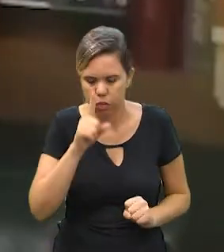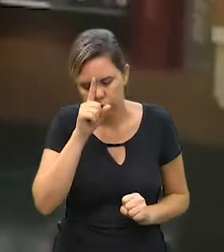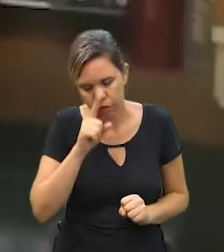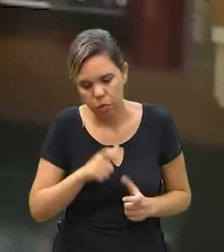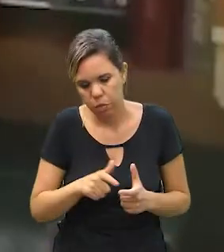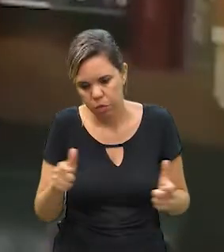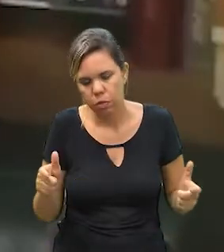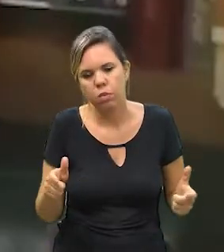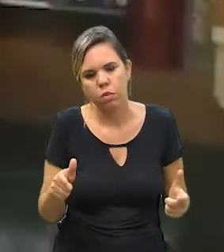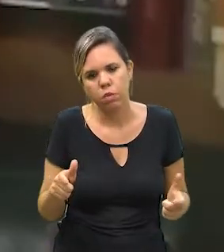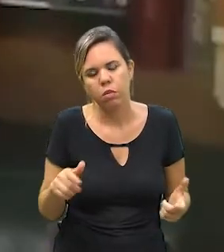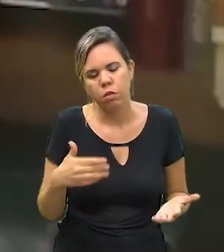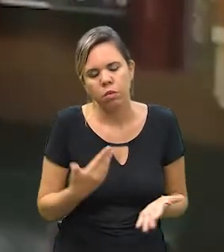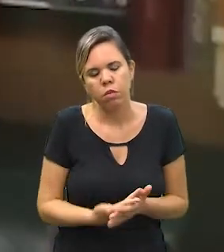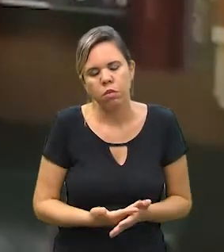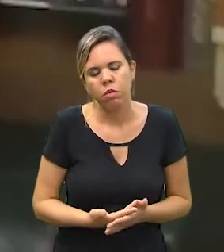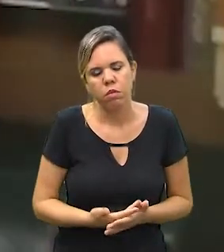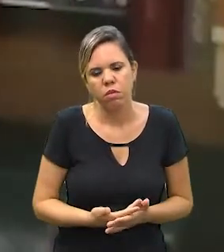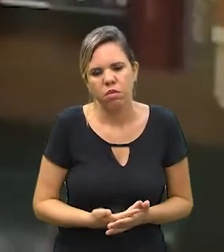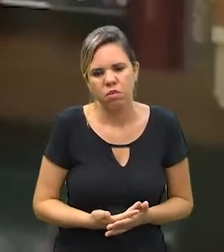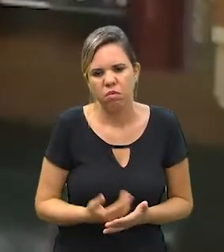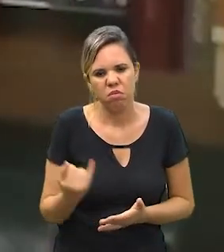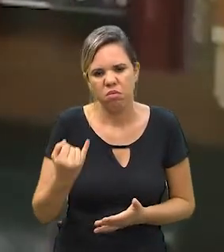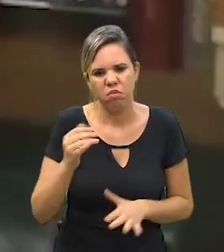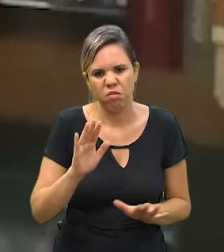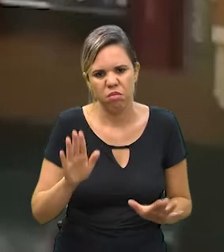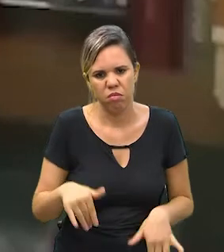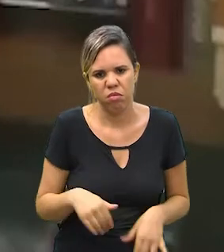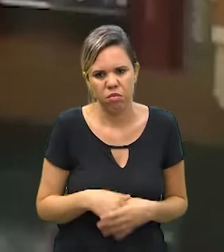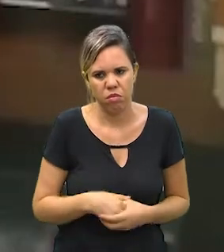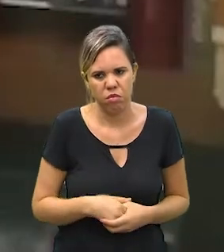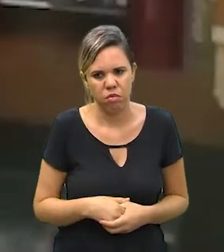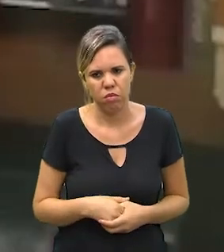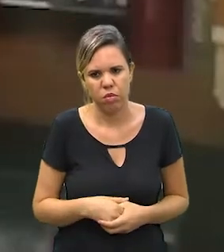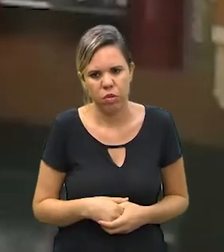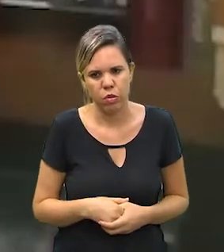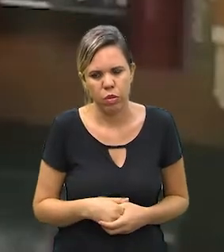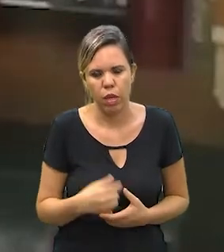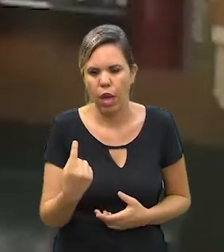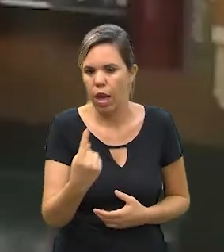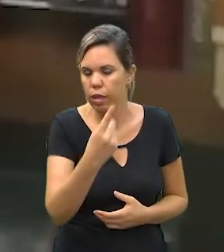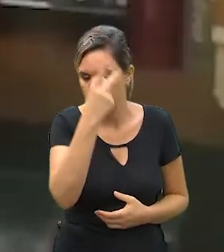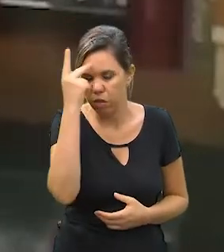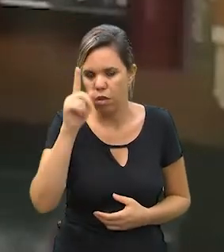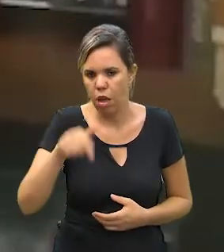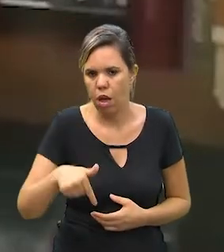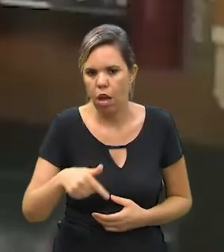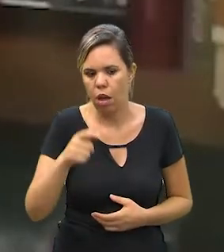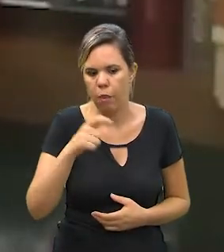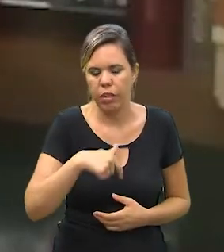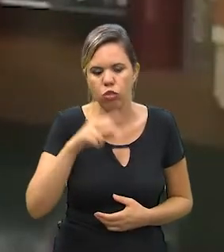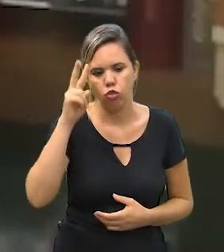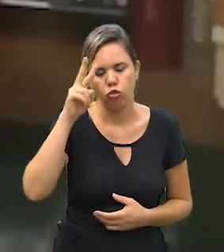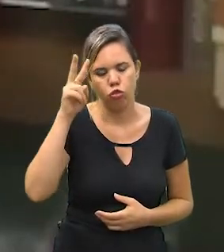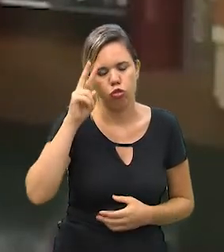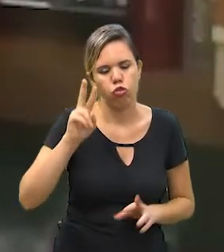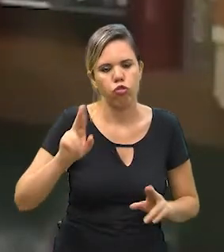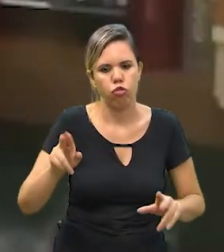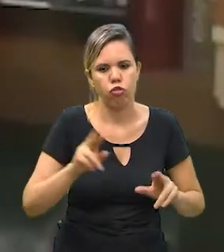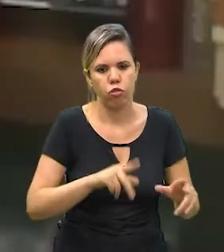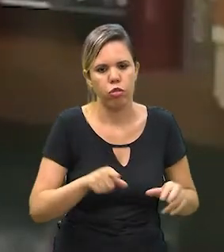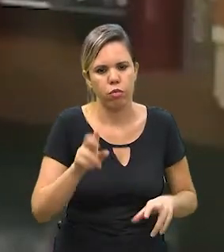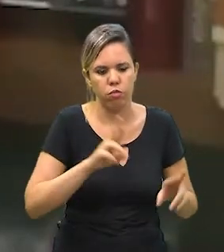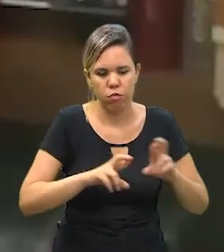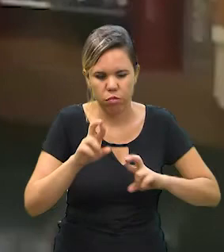pouco maior? Até pode, mas não é muito significativo. O fato é que cada pessoa é uma história, e você tem